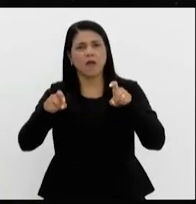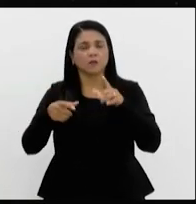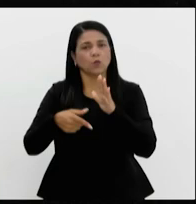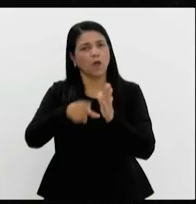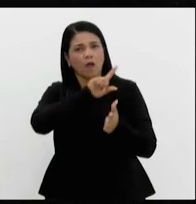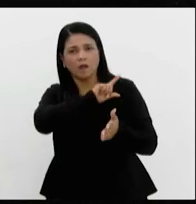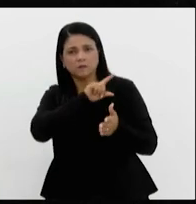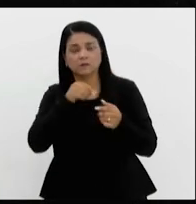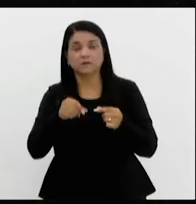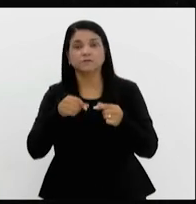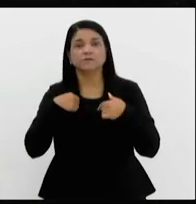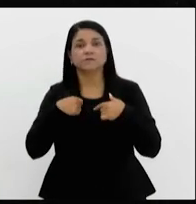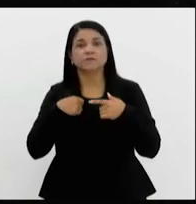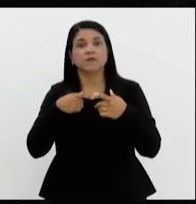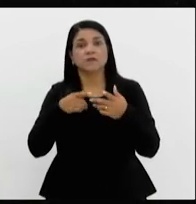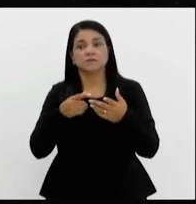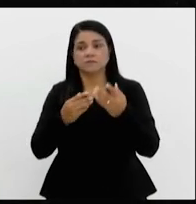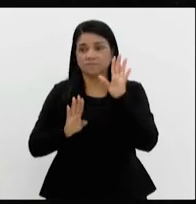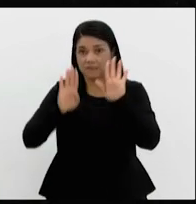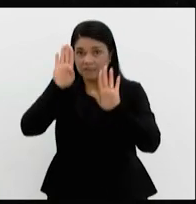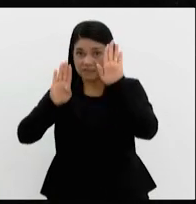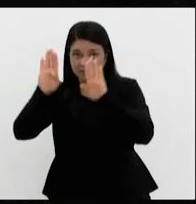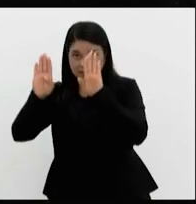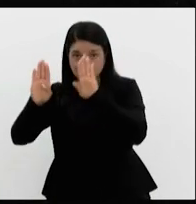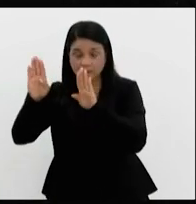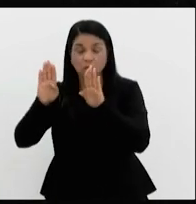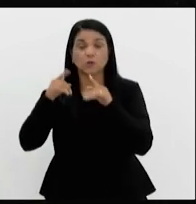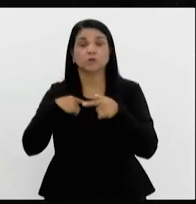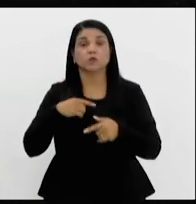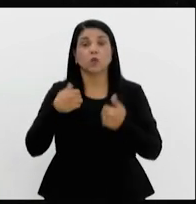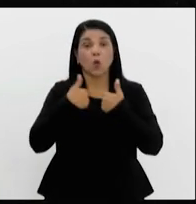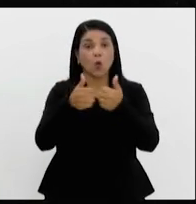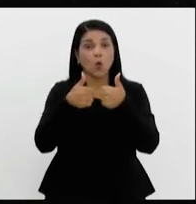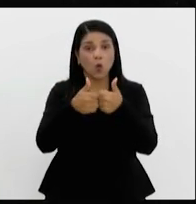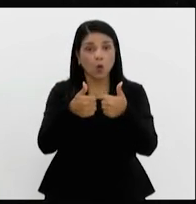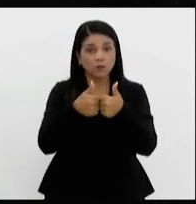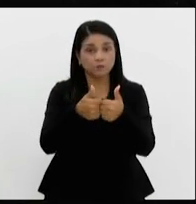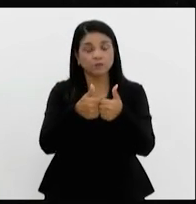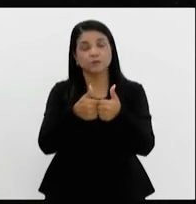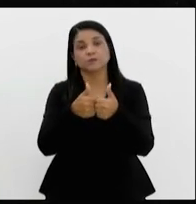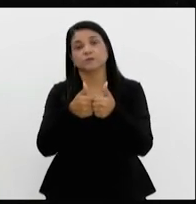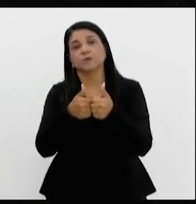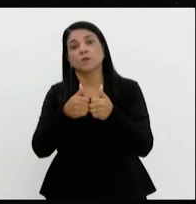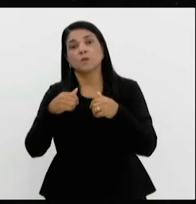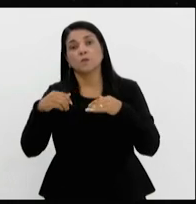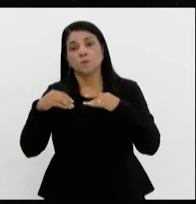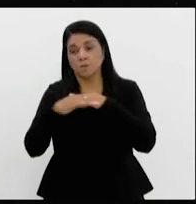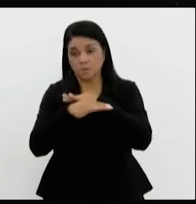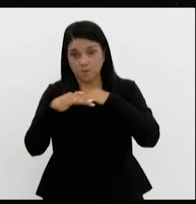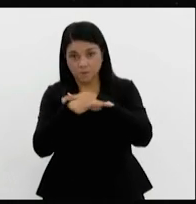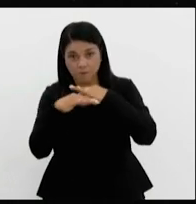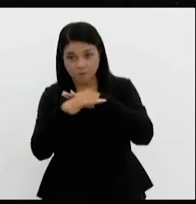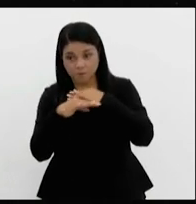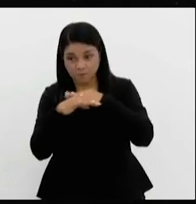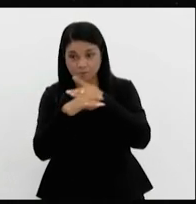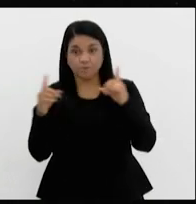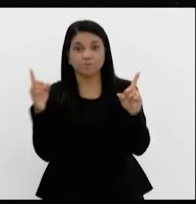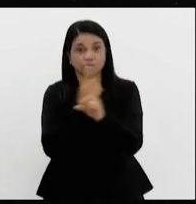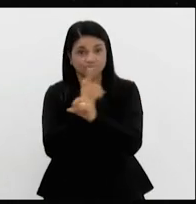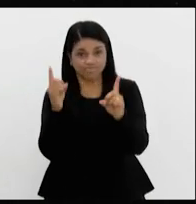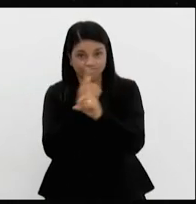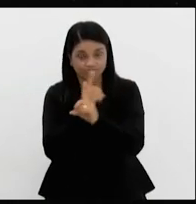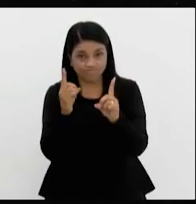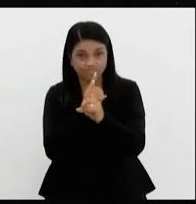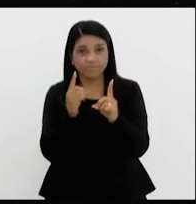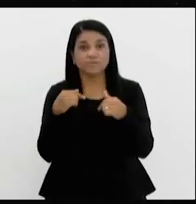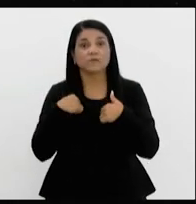da licitação das linhas de ônibus, intermunicipais ou municipal. Eu, quando vim candidato a prefeito, eu falei que eu iria, a primeira coisa que